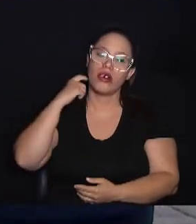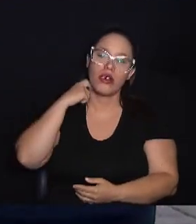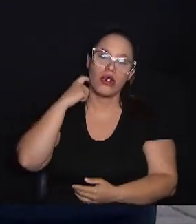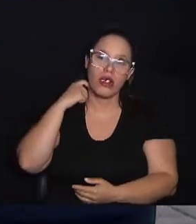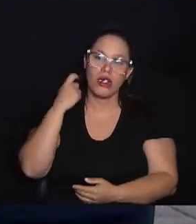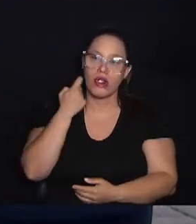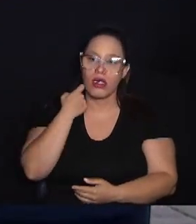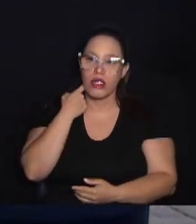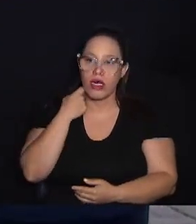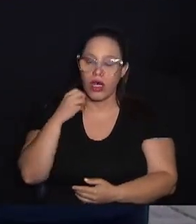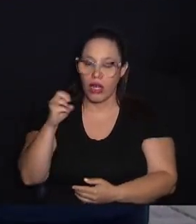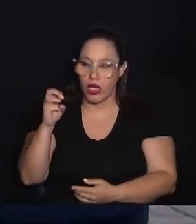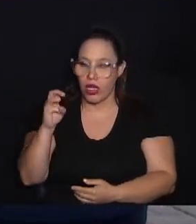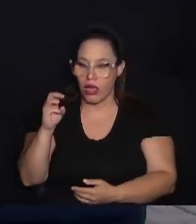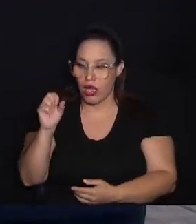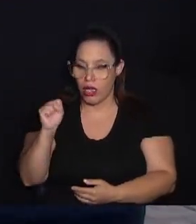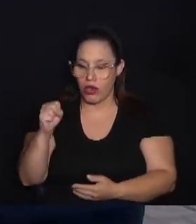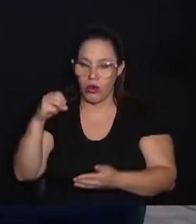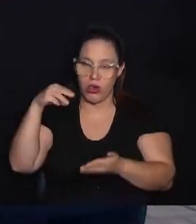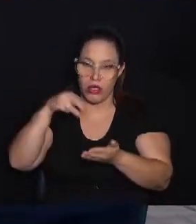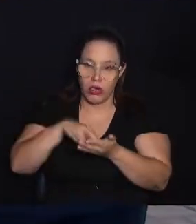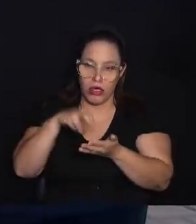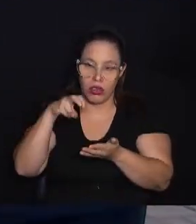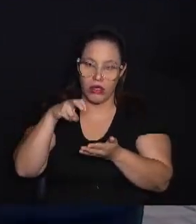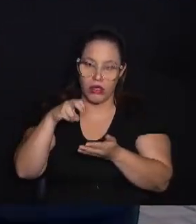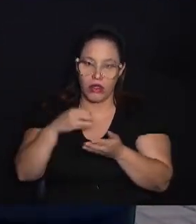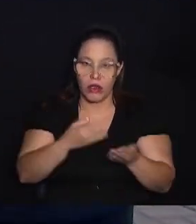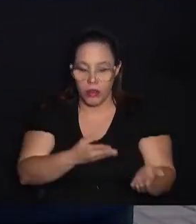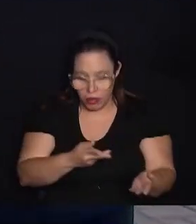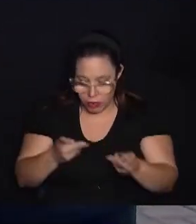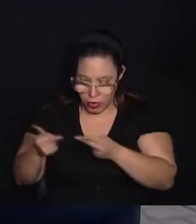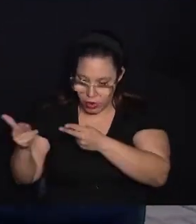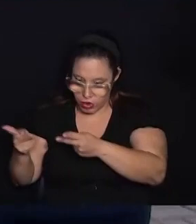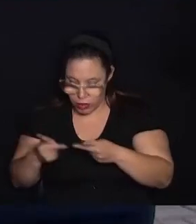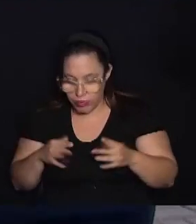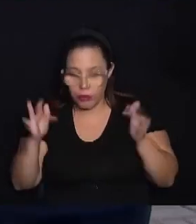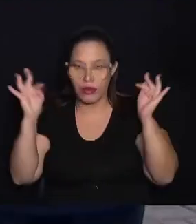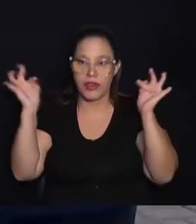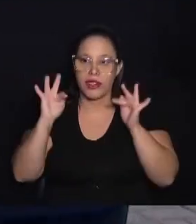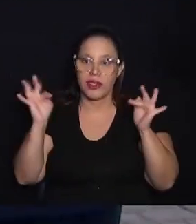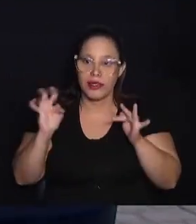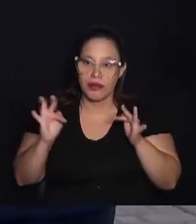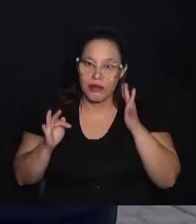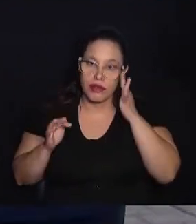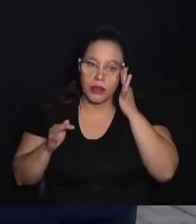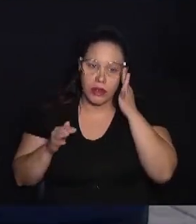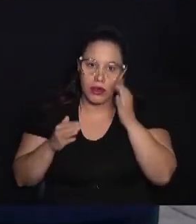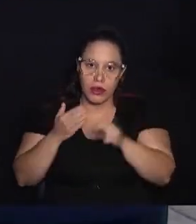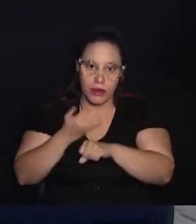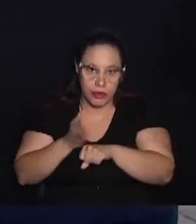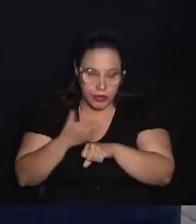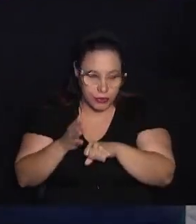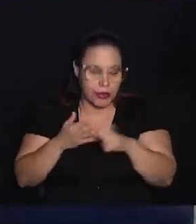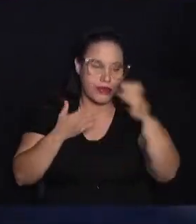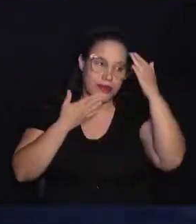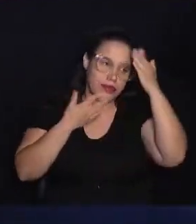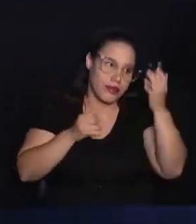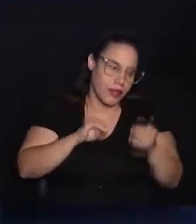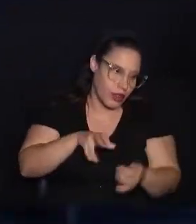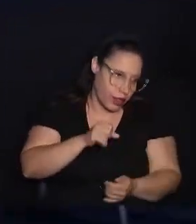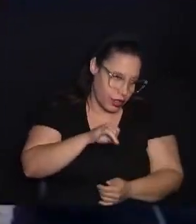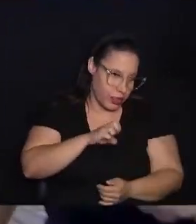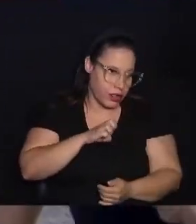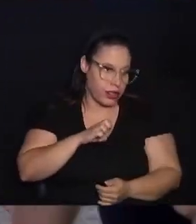manhã é só chegar e participar e e vem ser feliz com todo mundo aí e praticar saúde muito obrigada J fo